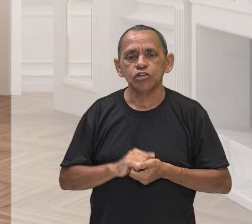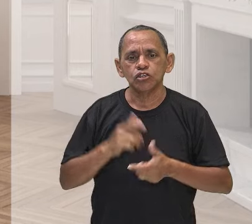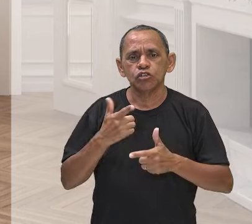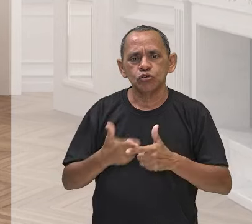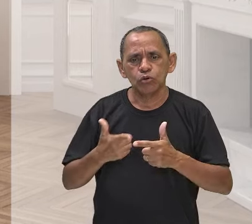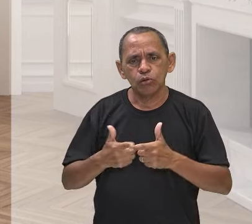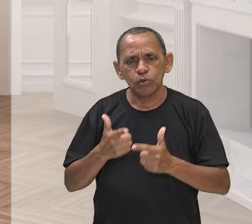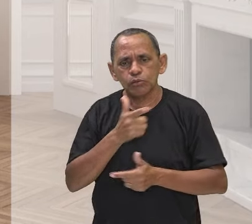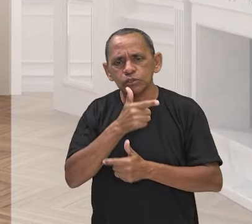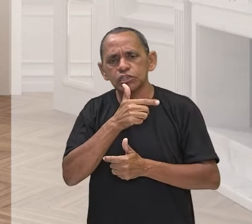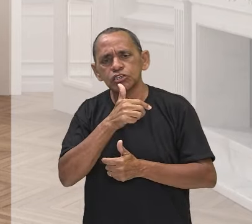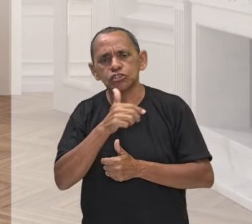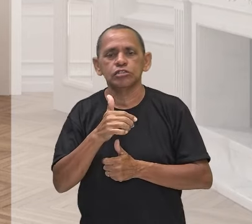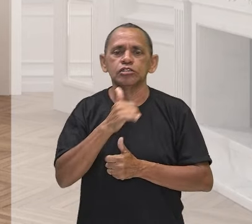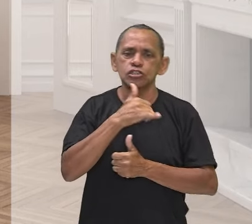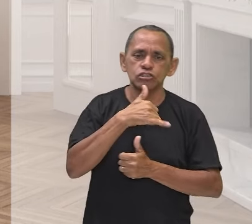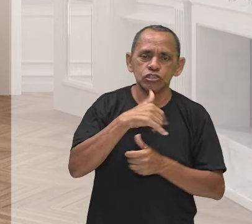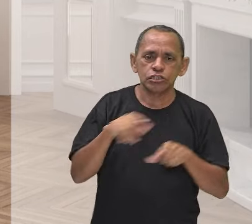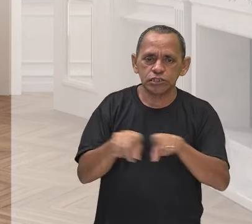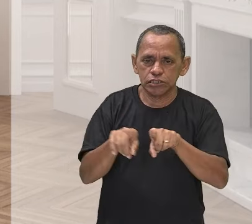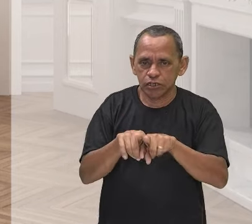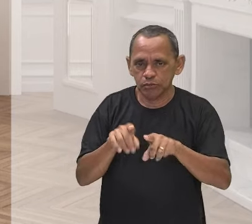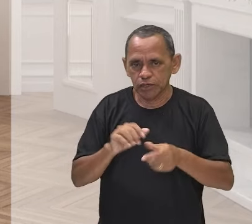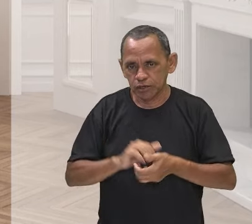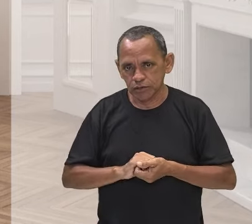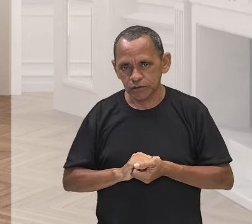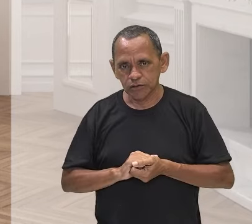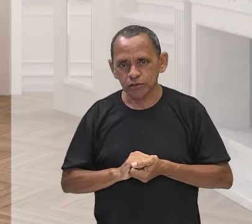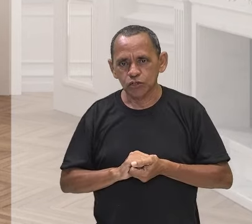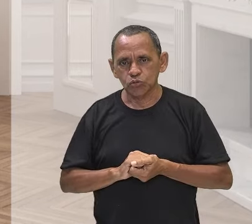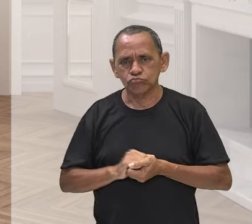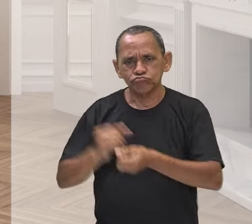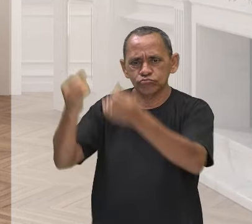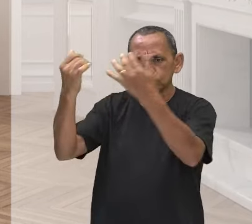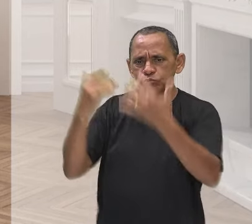esperança, como uma bênção de Deus.